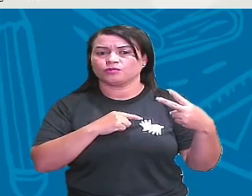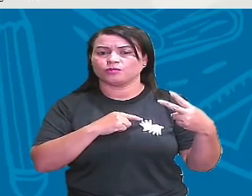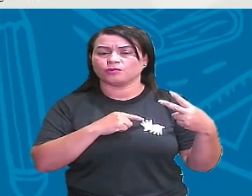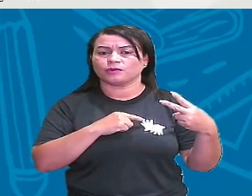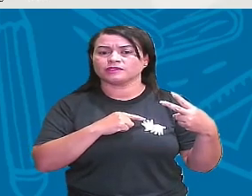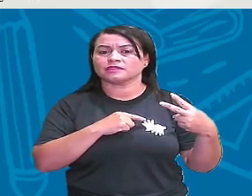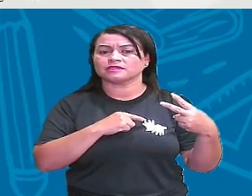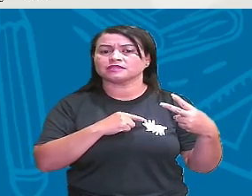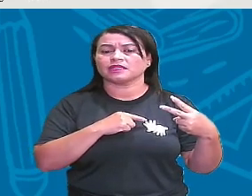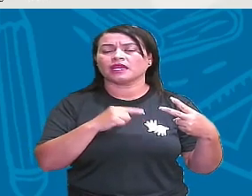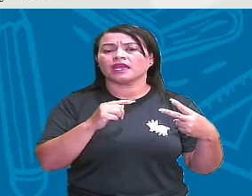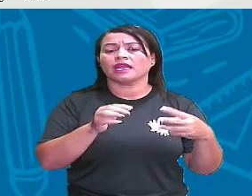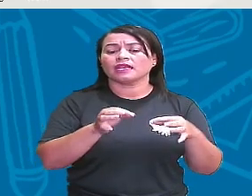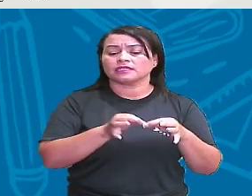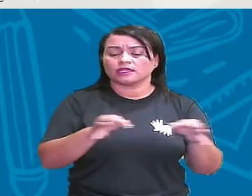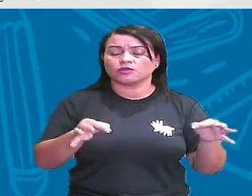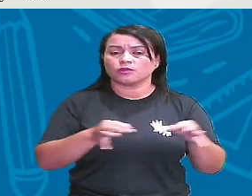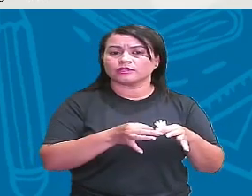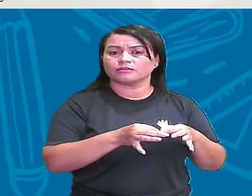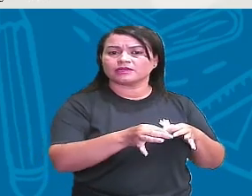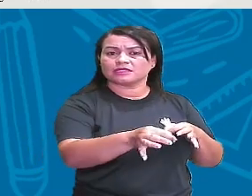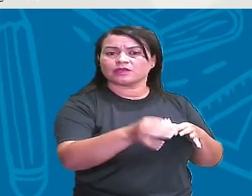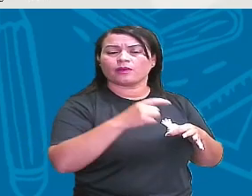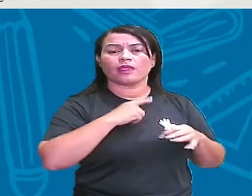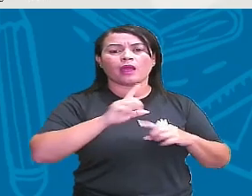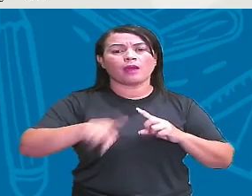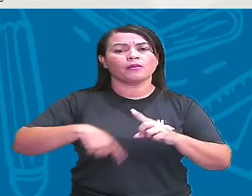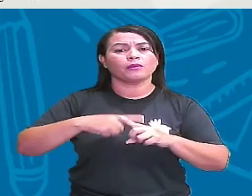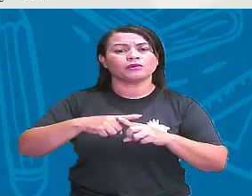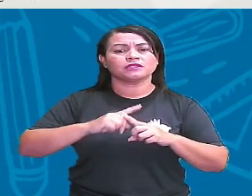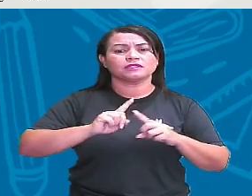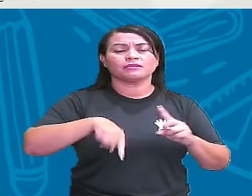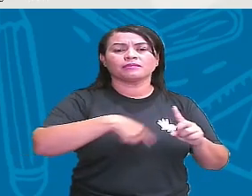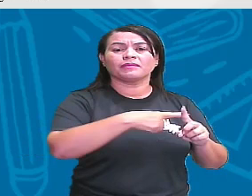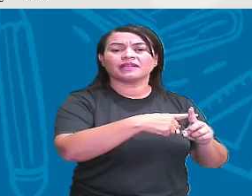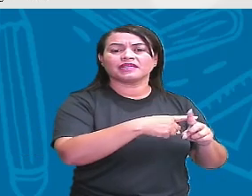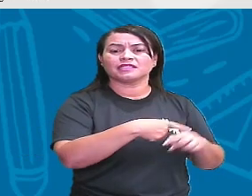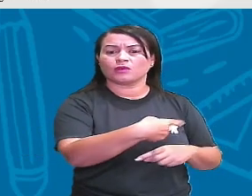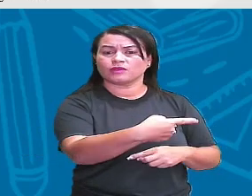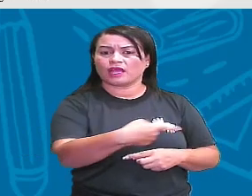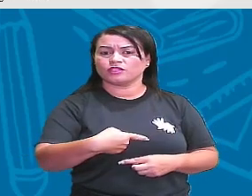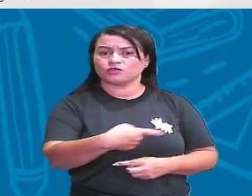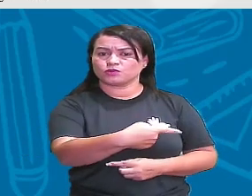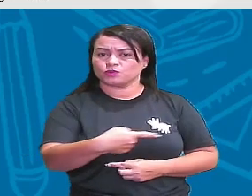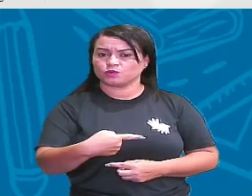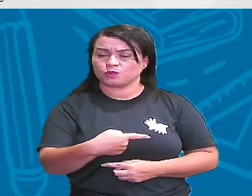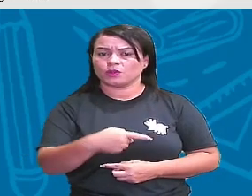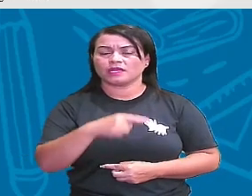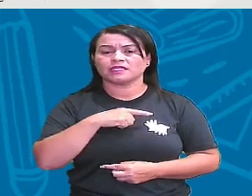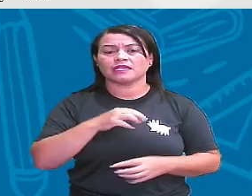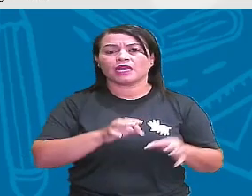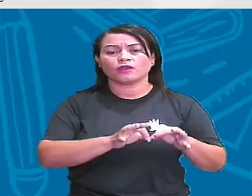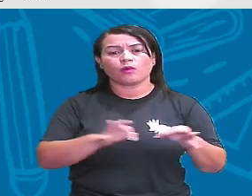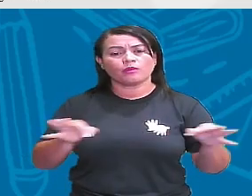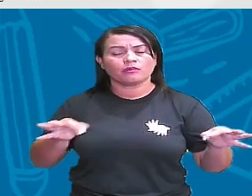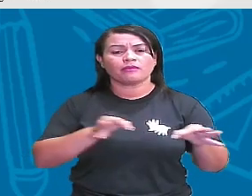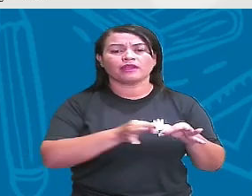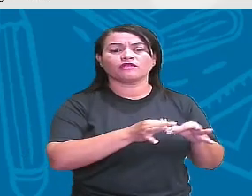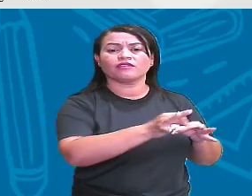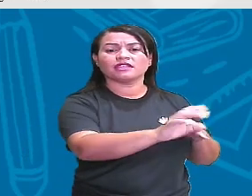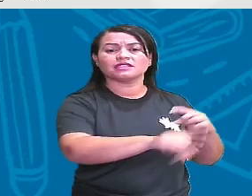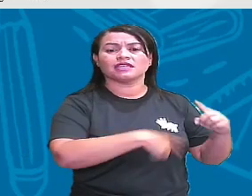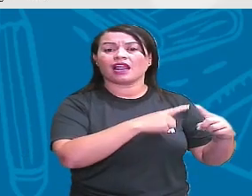tá? Duas dimensões eu tenho o quê? A multiplicação de duas medidas. Então, comprimento vezes